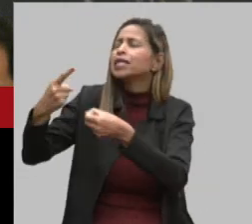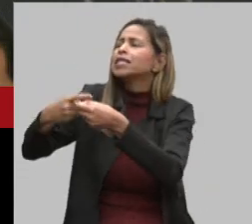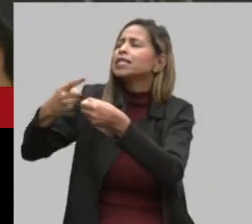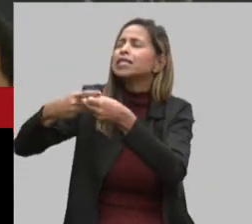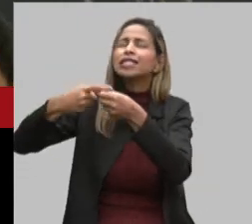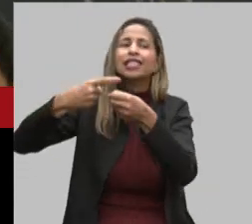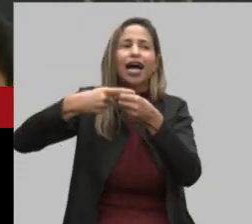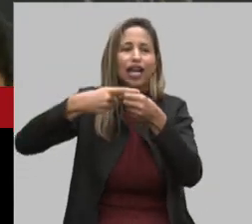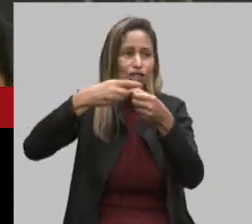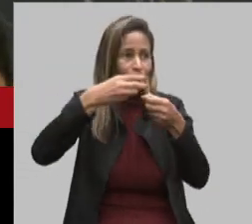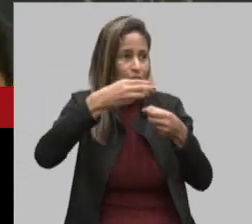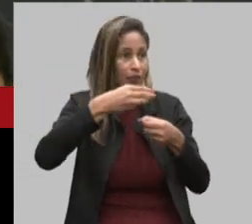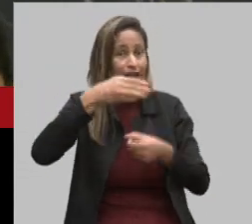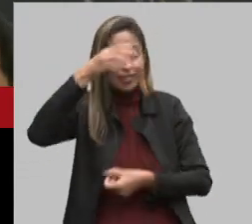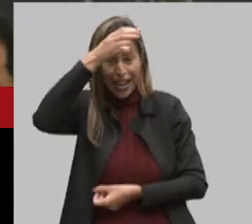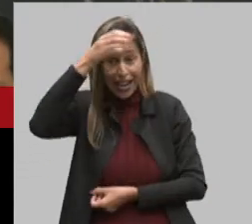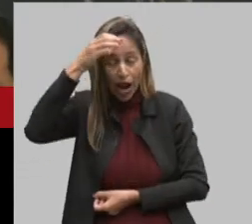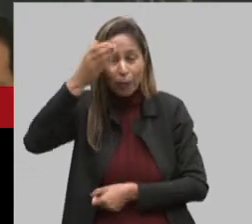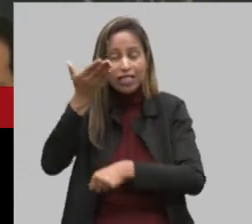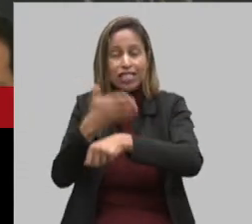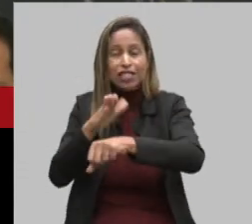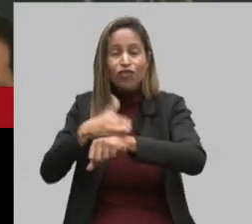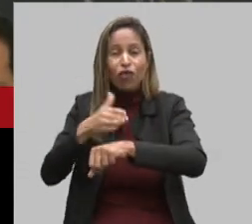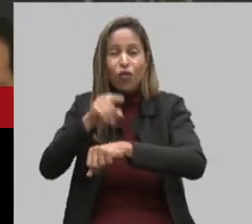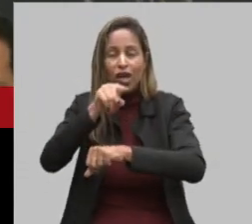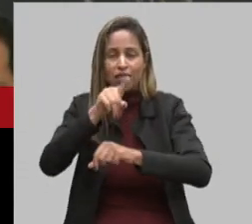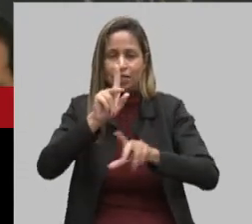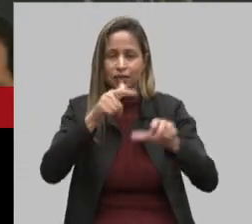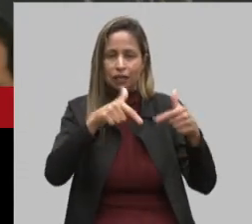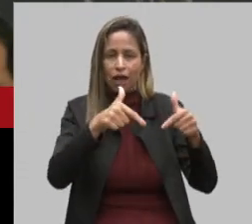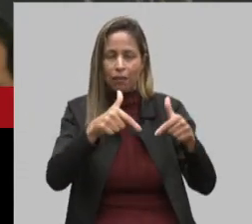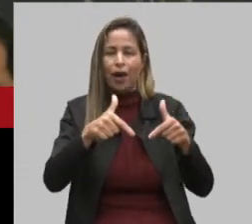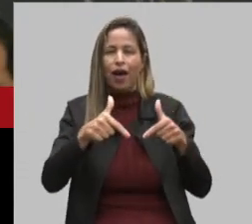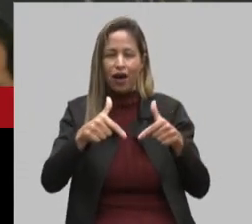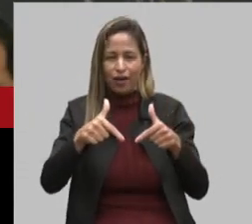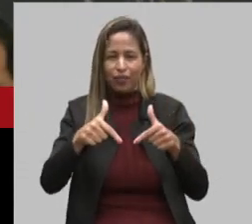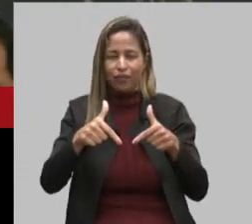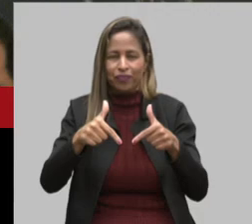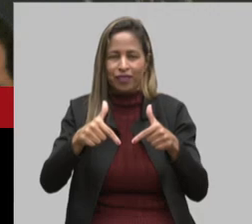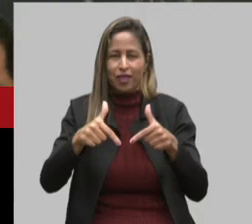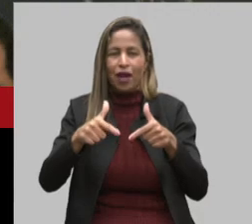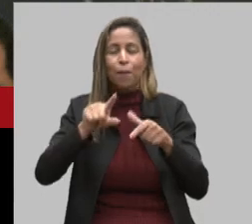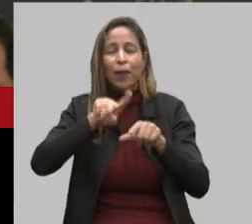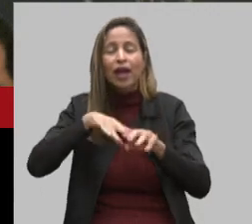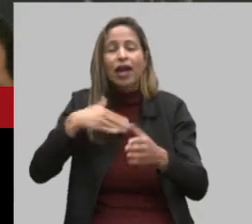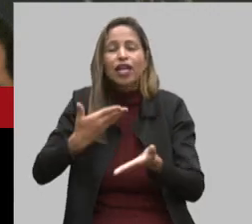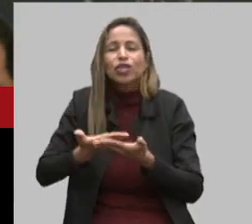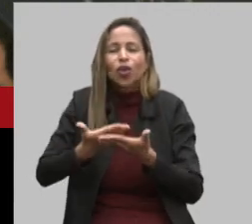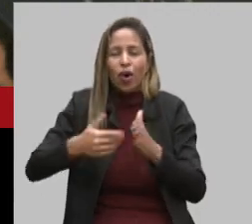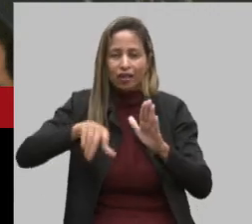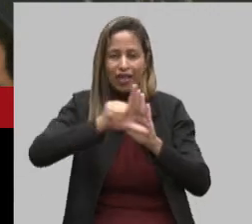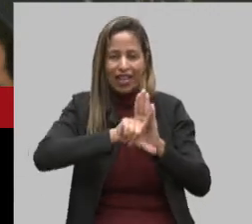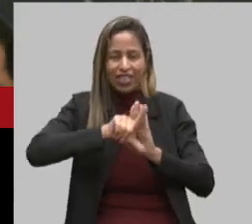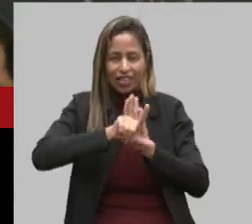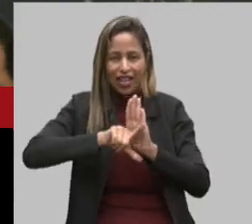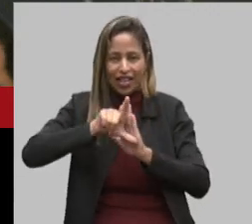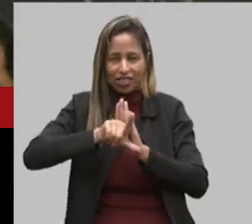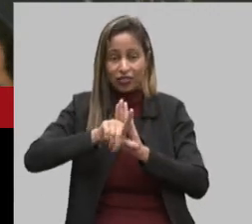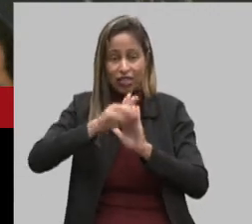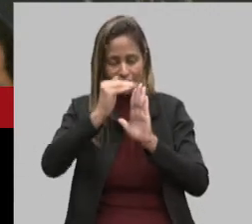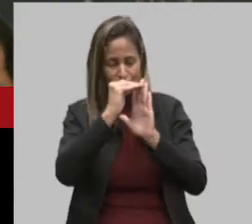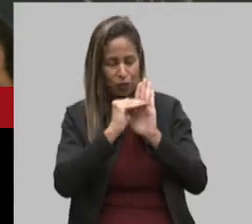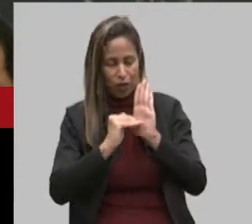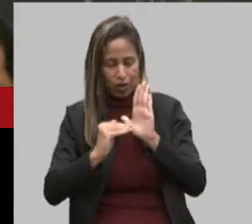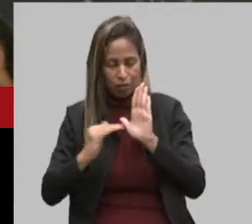câmaras desenvolveram Esse trabalho subsidiados é claro pela escola do legislativo e através desse programa tão